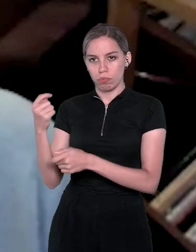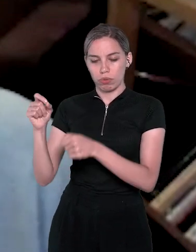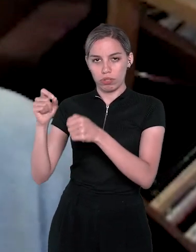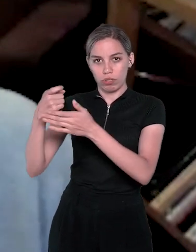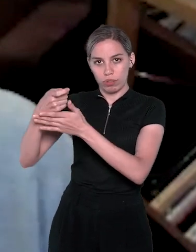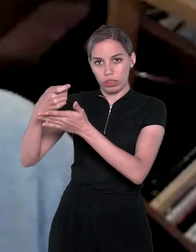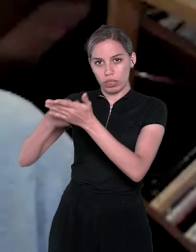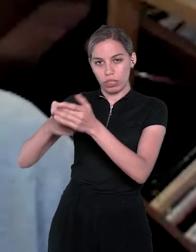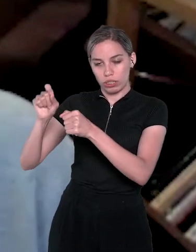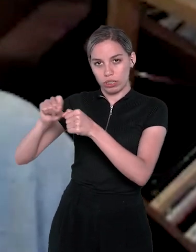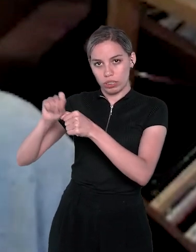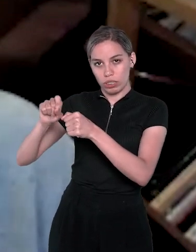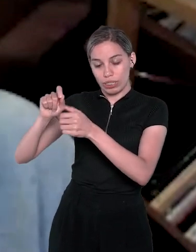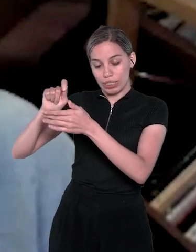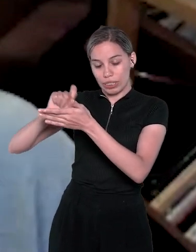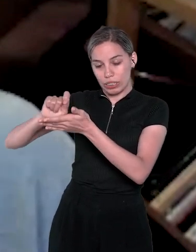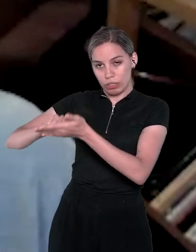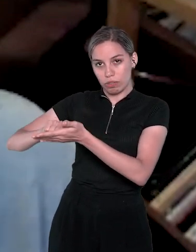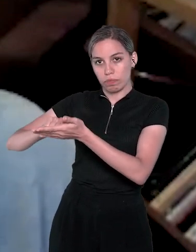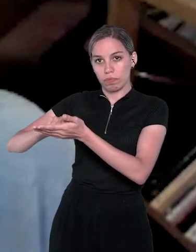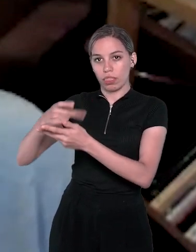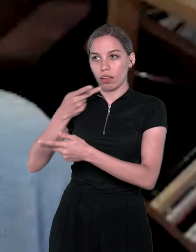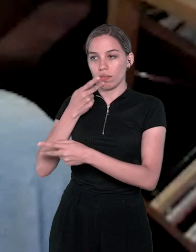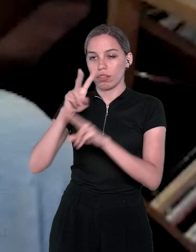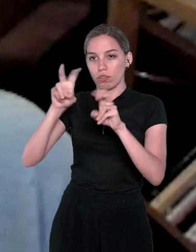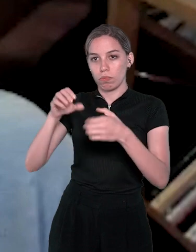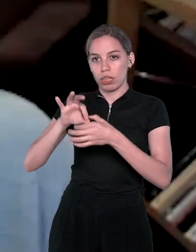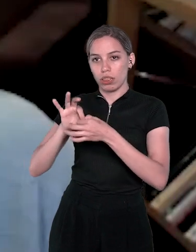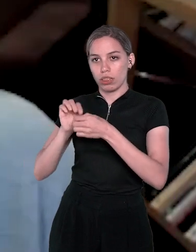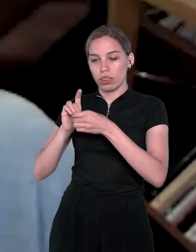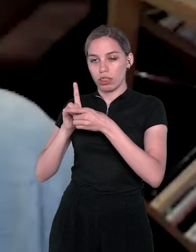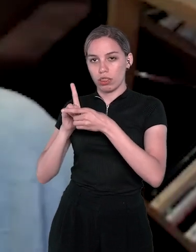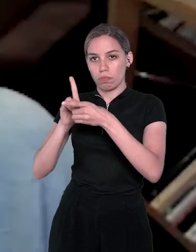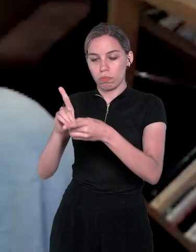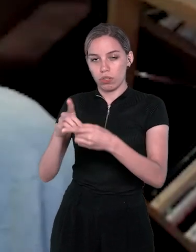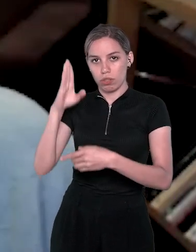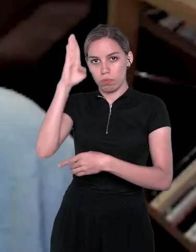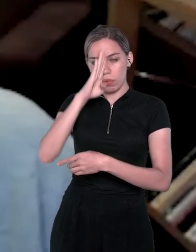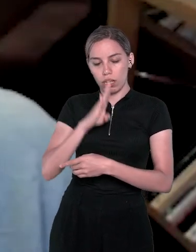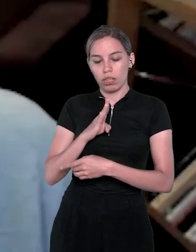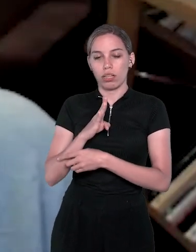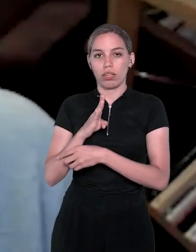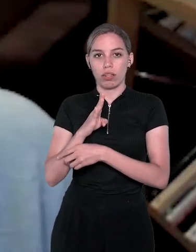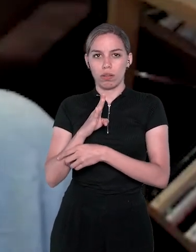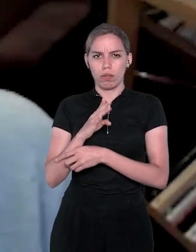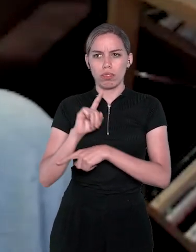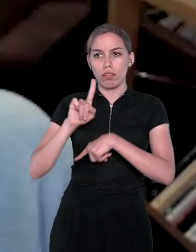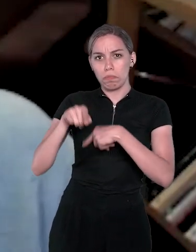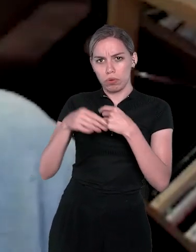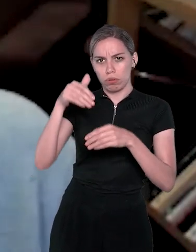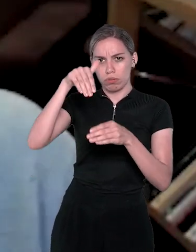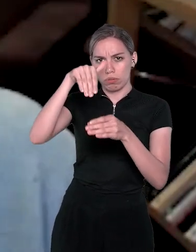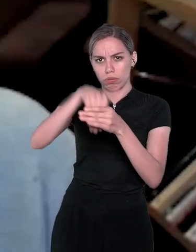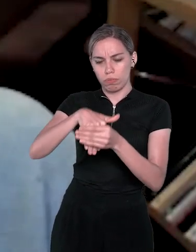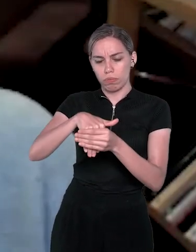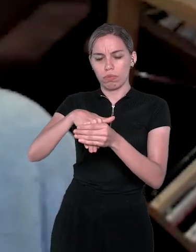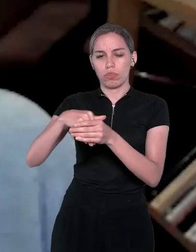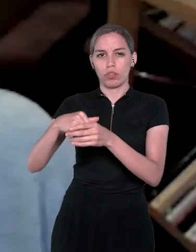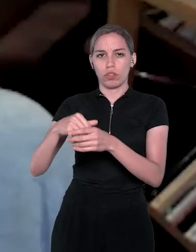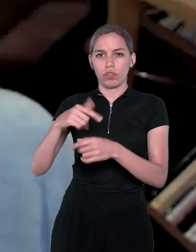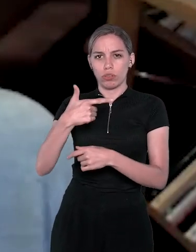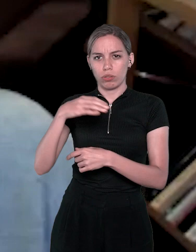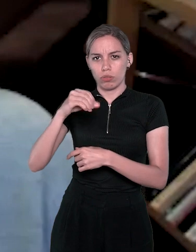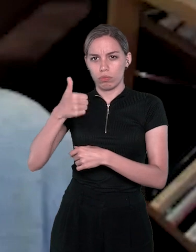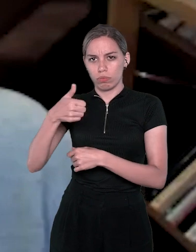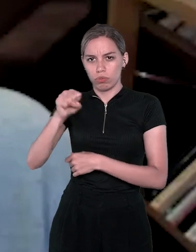coletânea sobre a crise da democracia no Brasil, logo depois das eleições de 2018, e eu